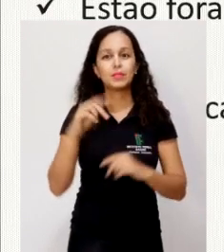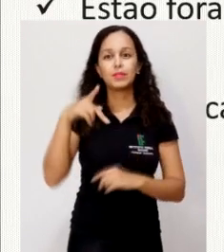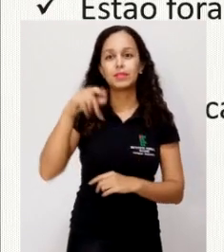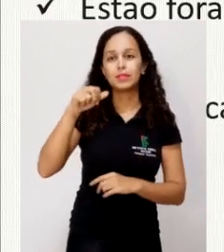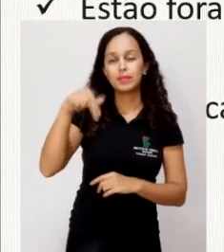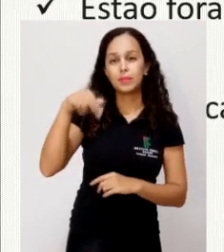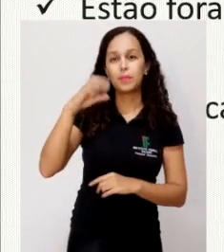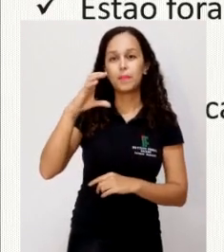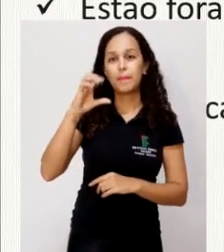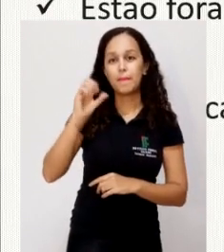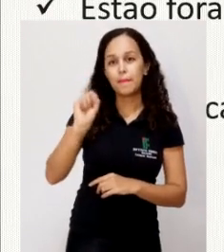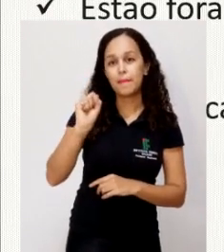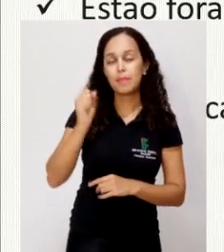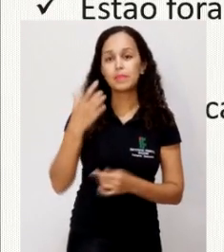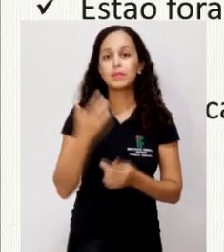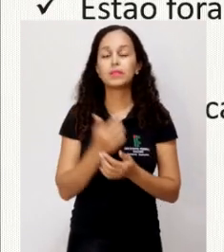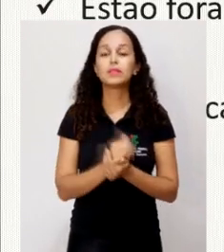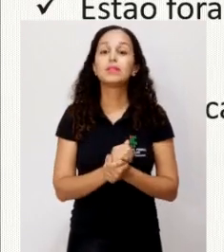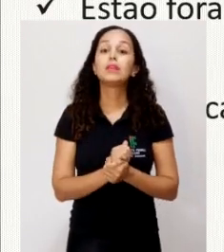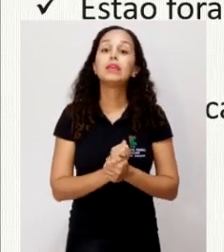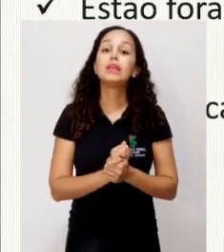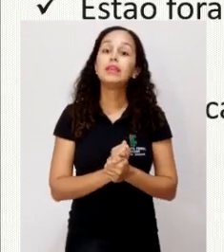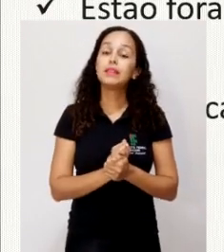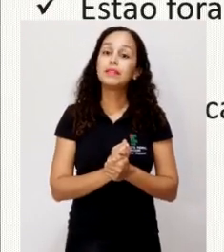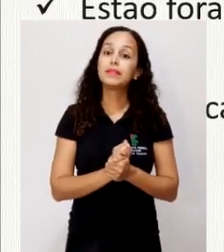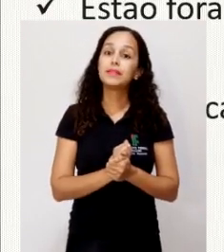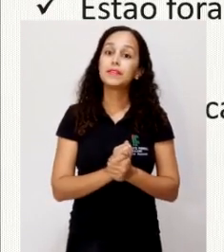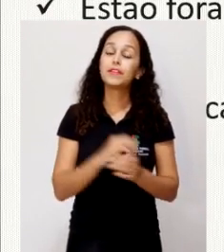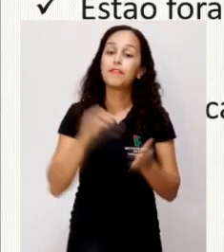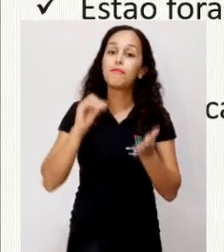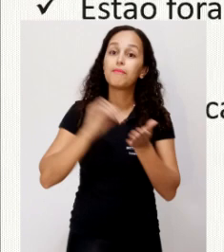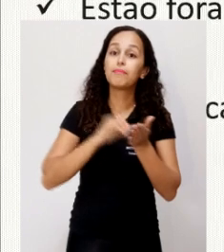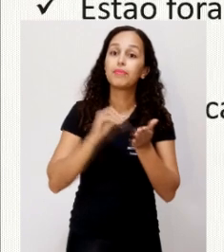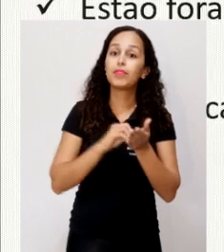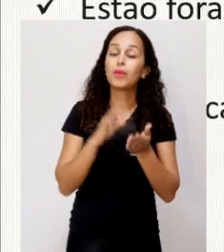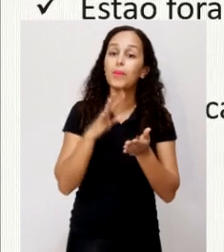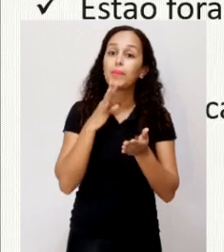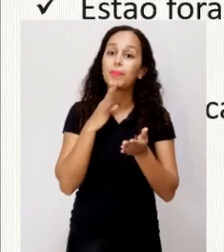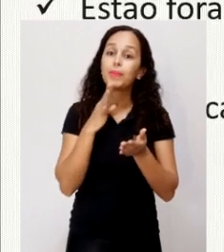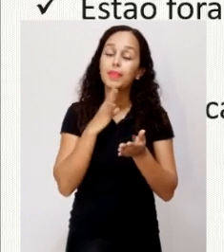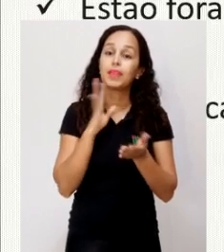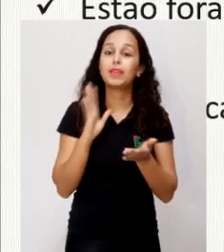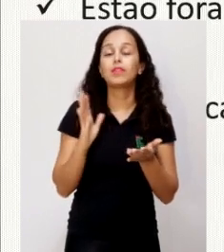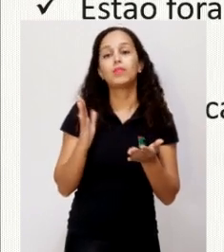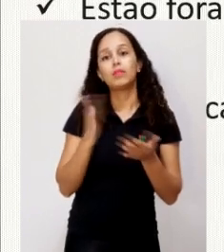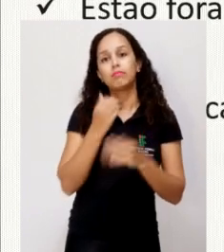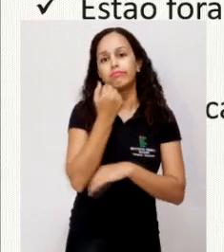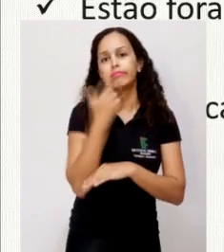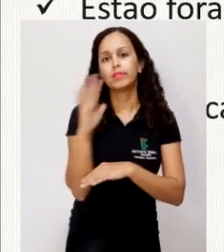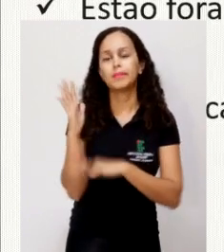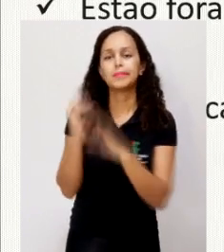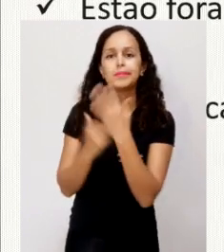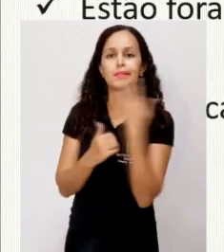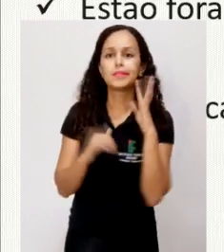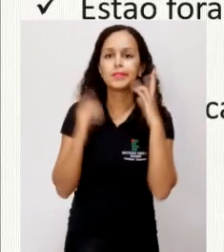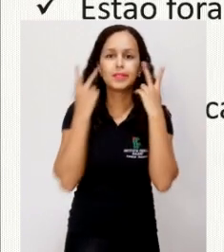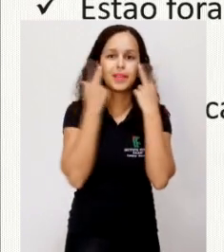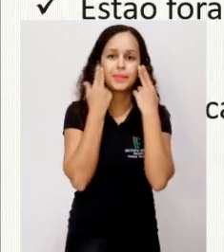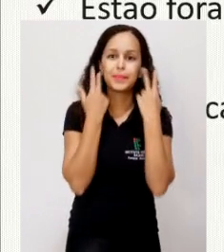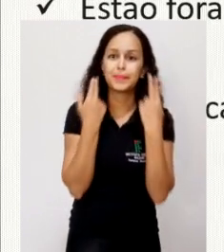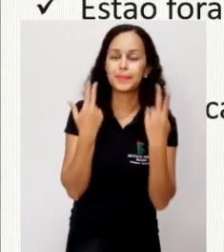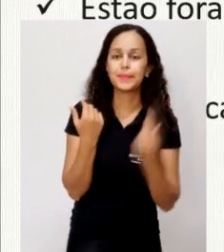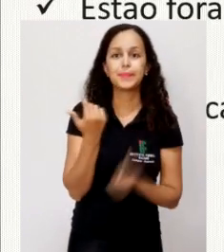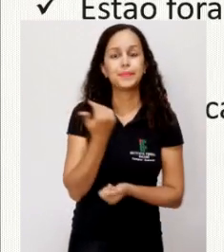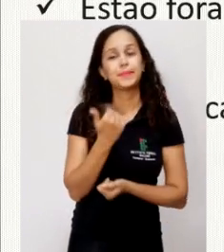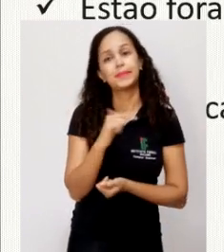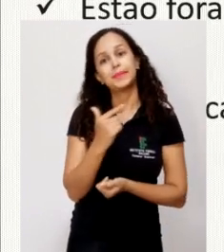em relação às punks, que o seu consumo é limitado por falta do conhecimento, não são plantas comuns, corriqueiras